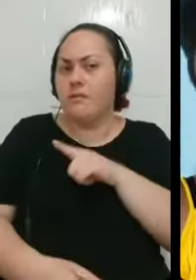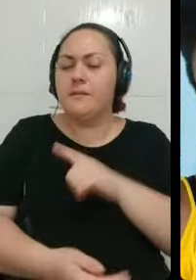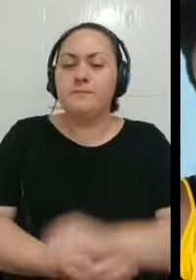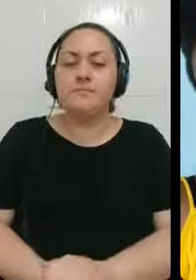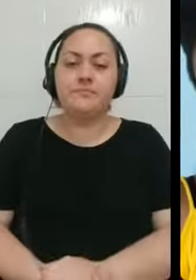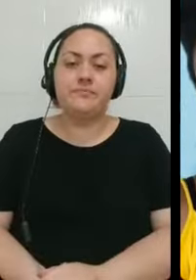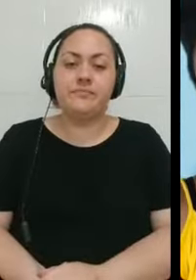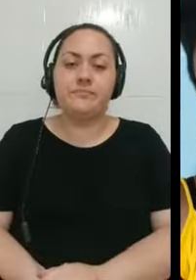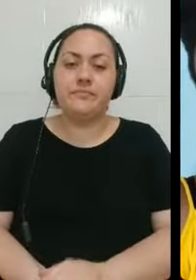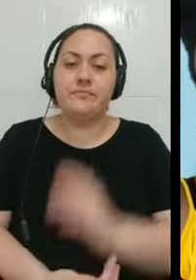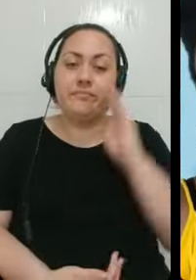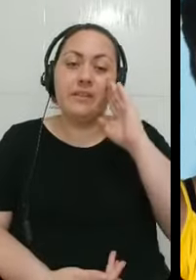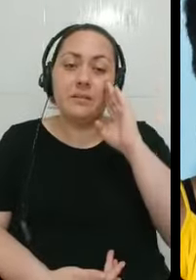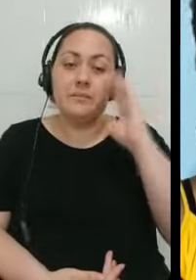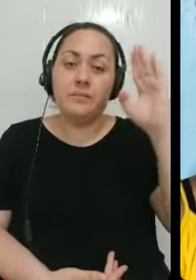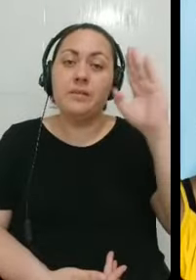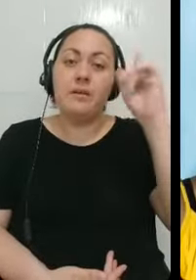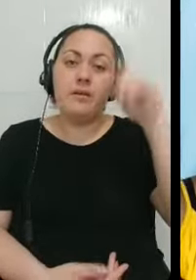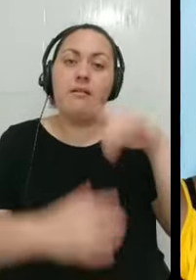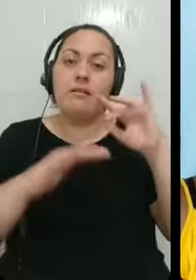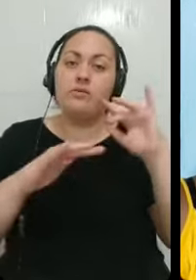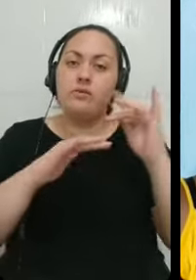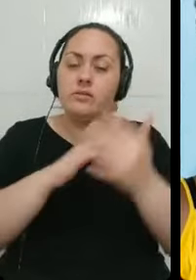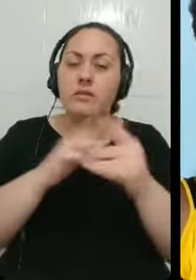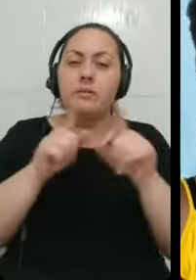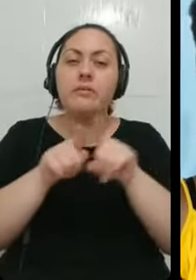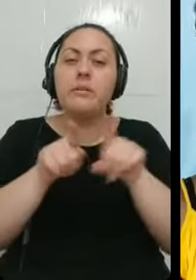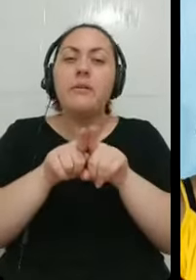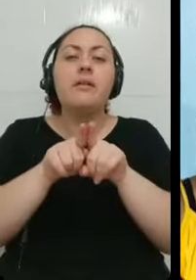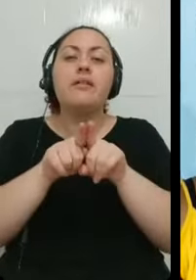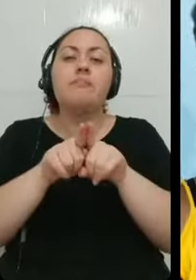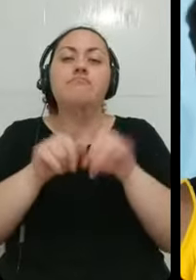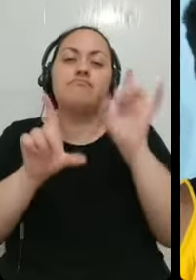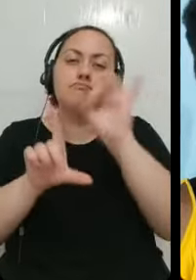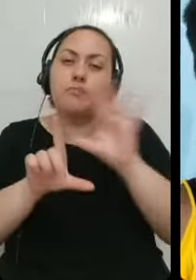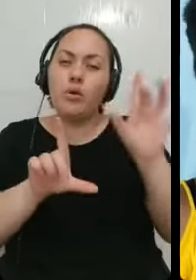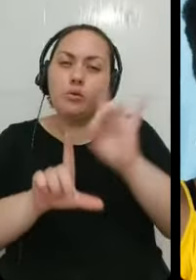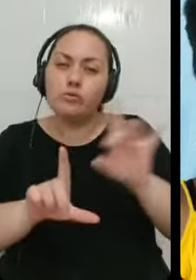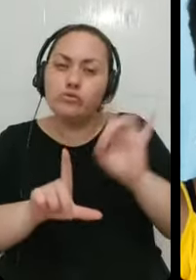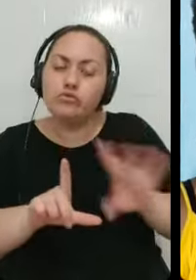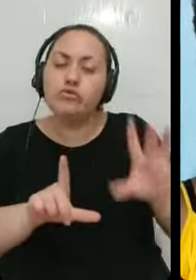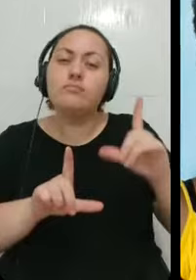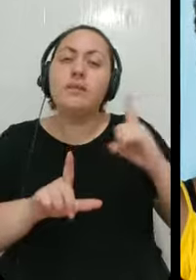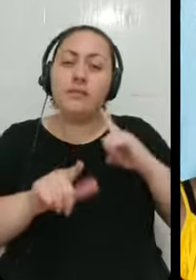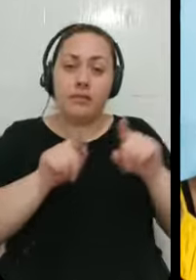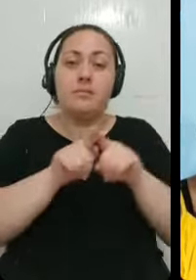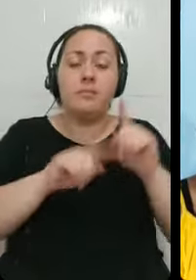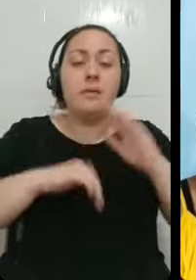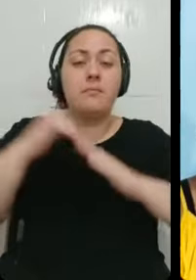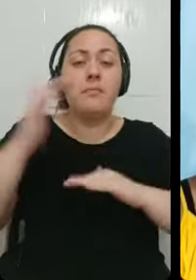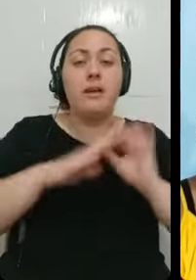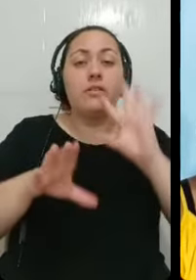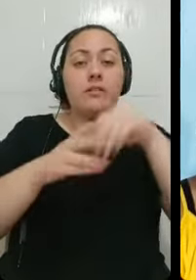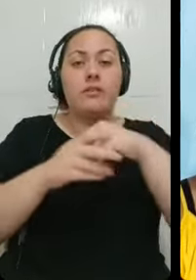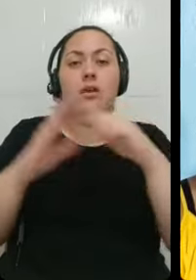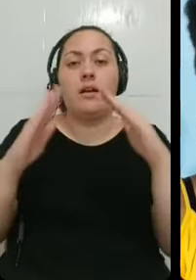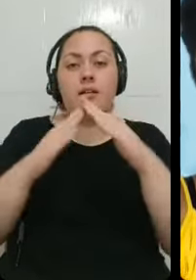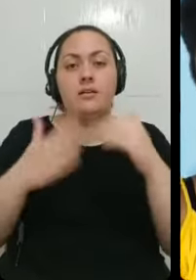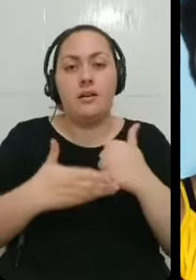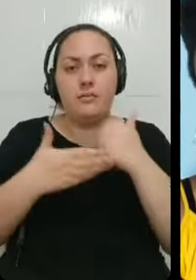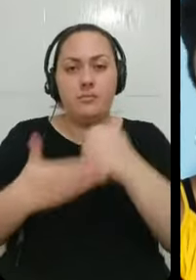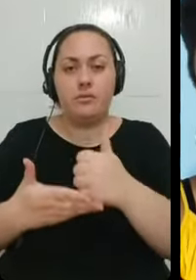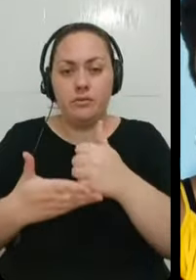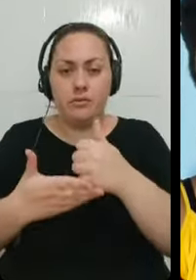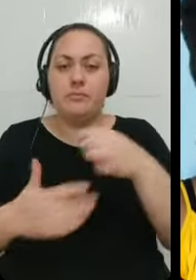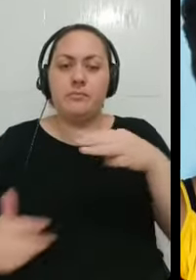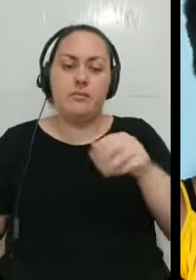E principalmente através das redes sociais, através dos posts também, interação. A gente também fez algumas atividades na Casa de Apoio Madriana, que fica